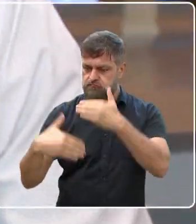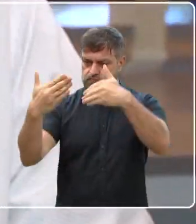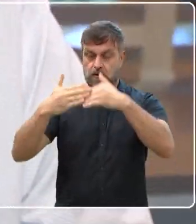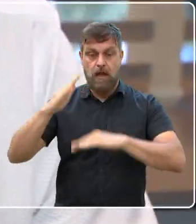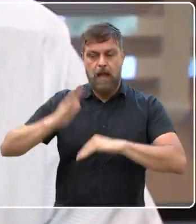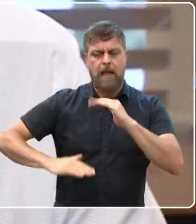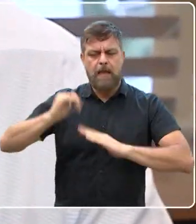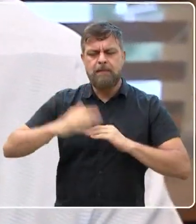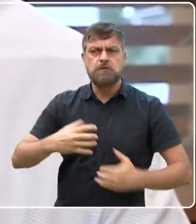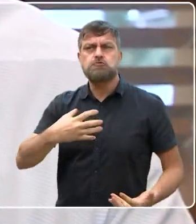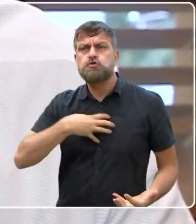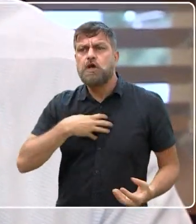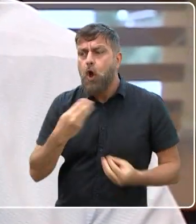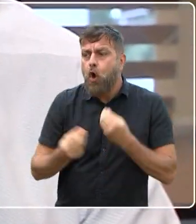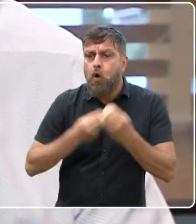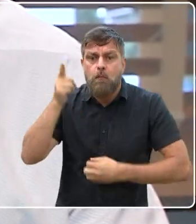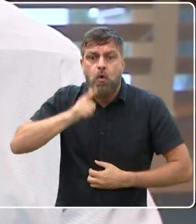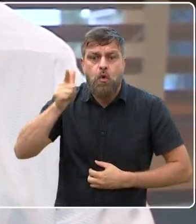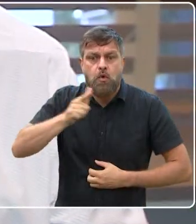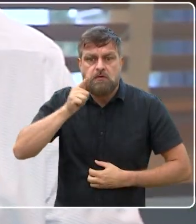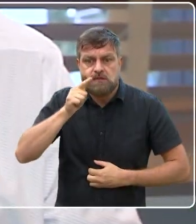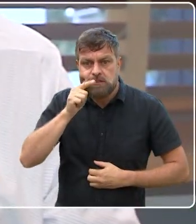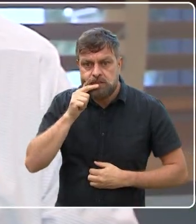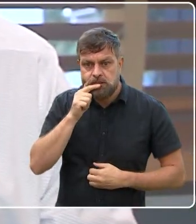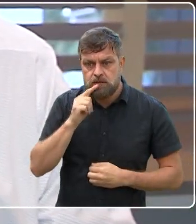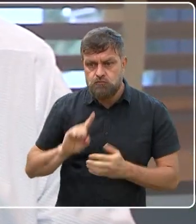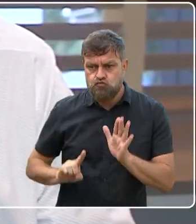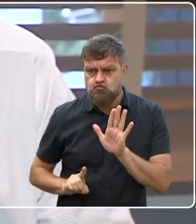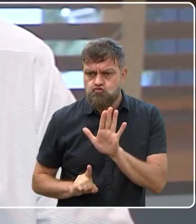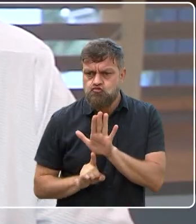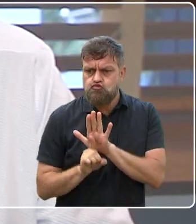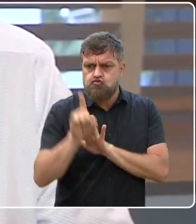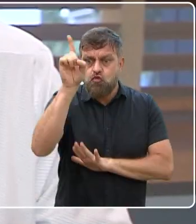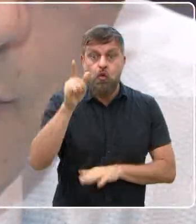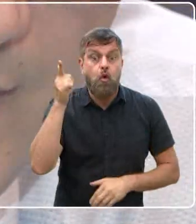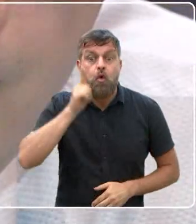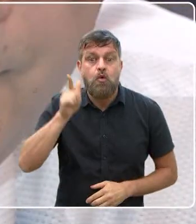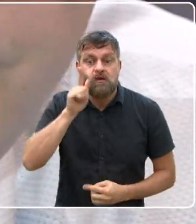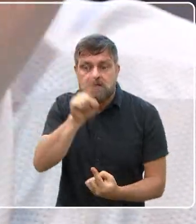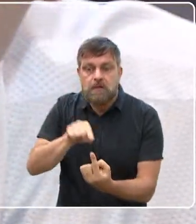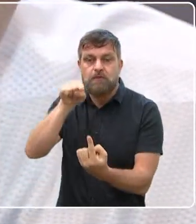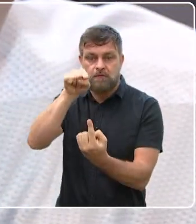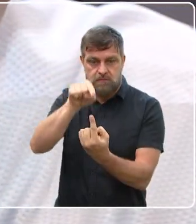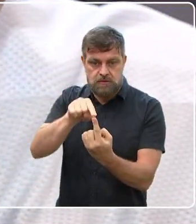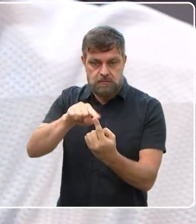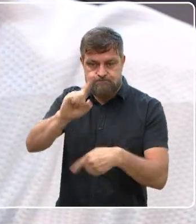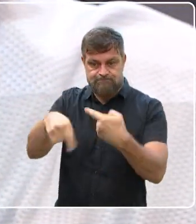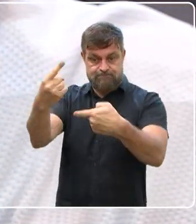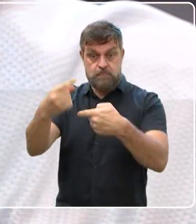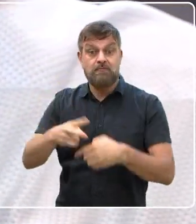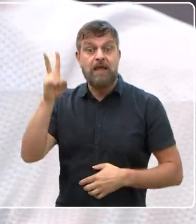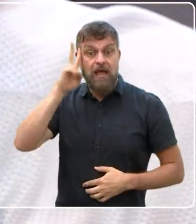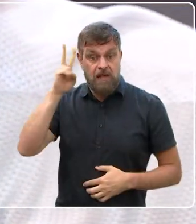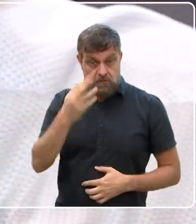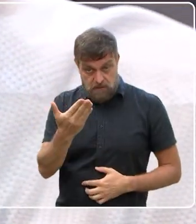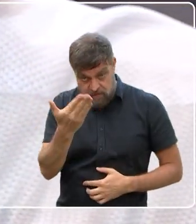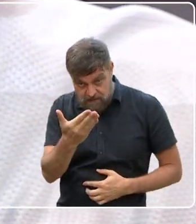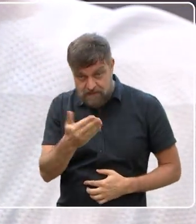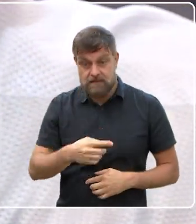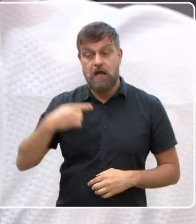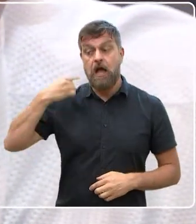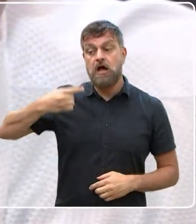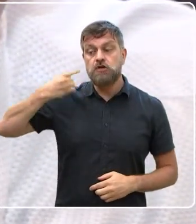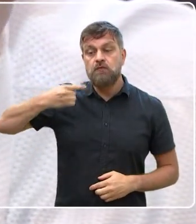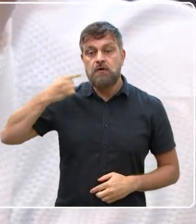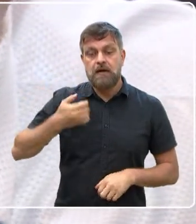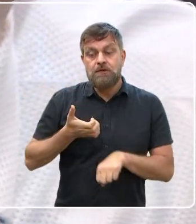atitudes ajudam as pessoas a trilhar esse caminho e alcançar os objetivos. Esta é a história deste advogado